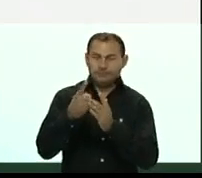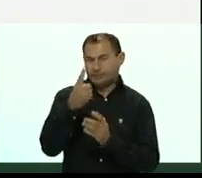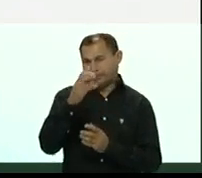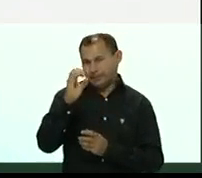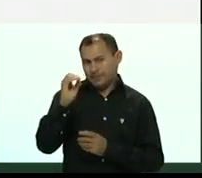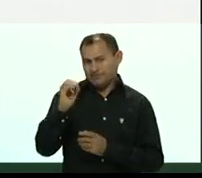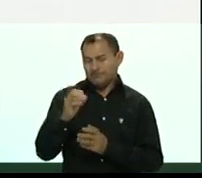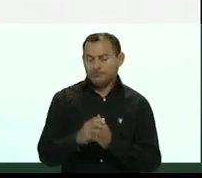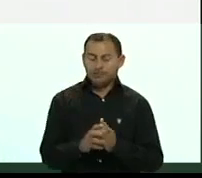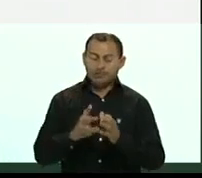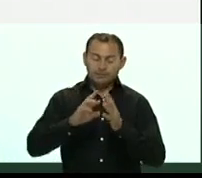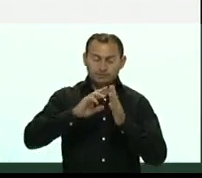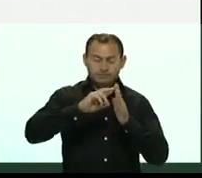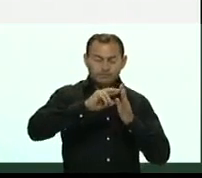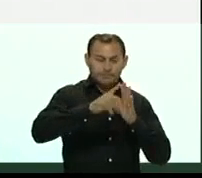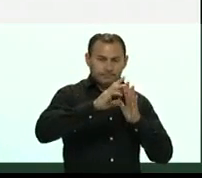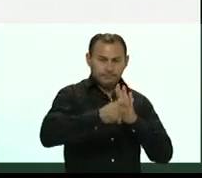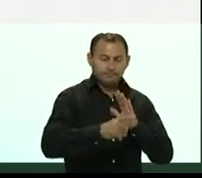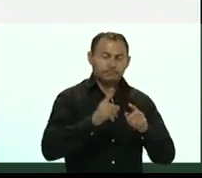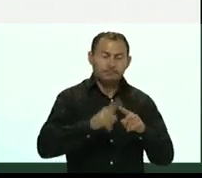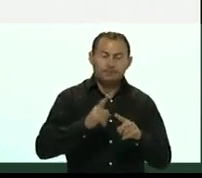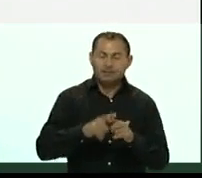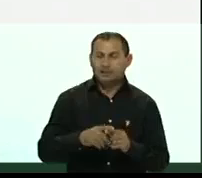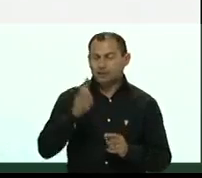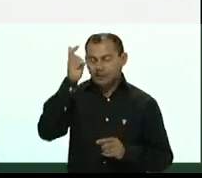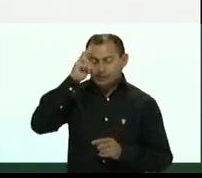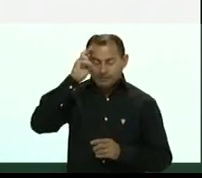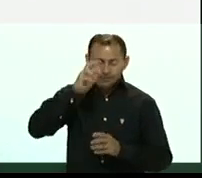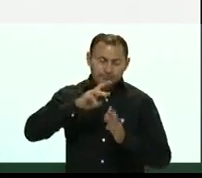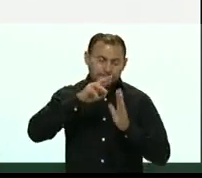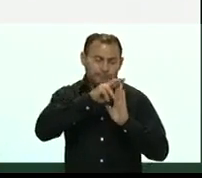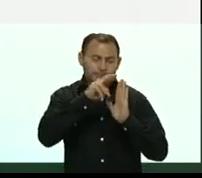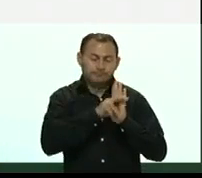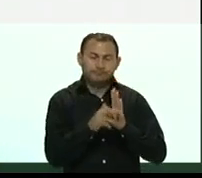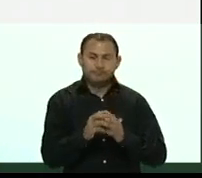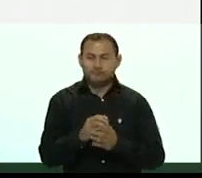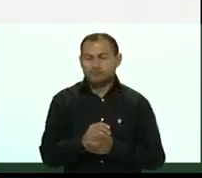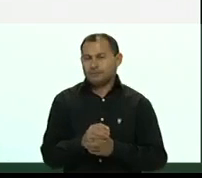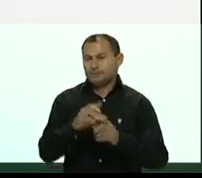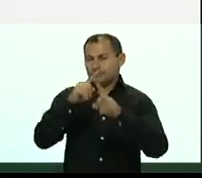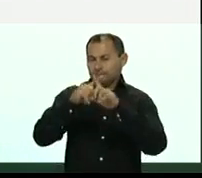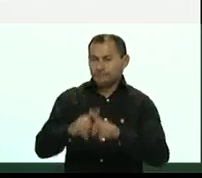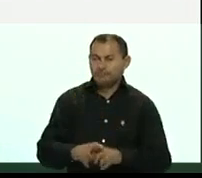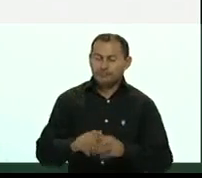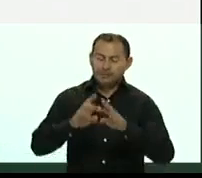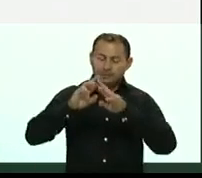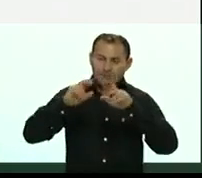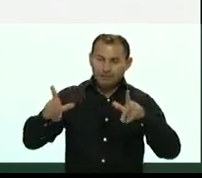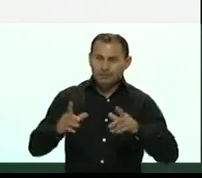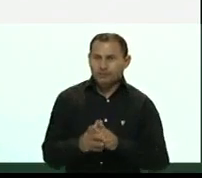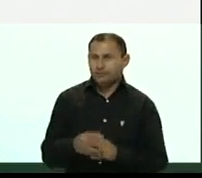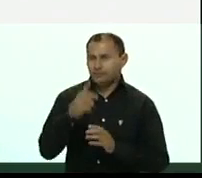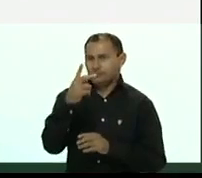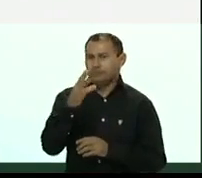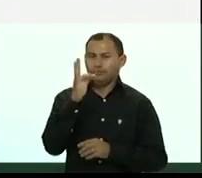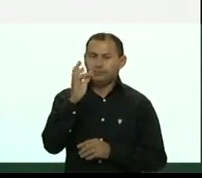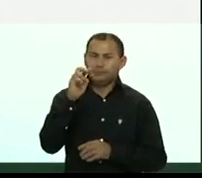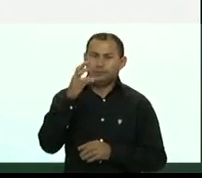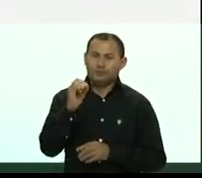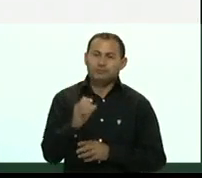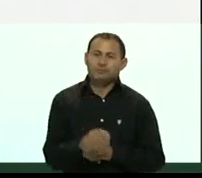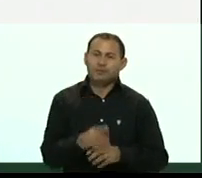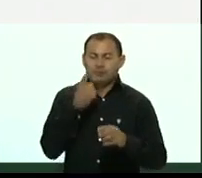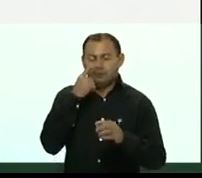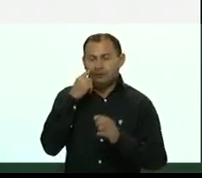quero derivar agora, por que eu tenho que derivar? Porque lembra que a regra da cadeia é a multiplicação da derivada dessas duas funções? Então,